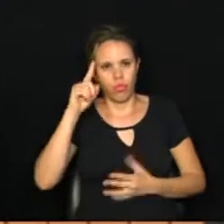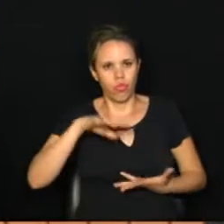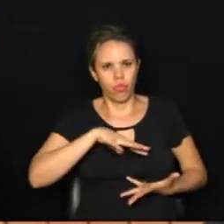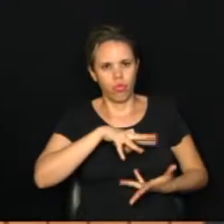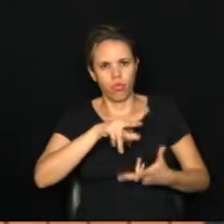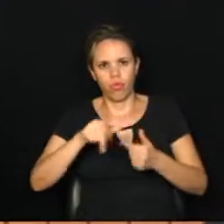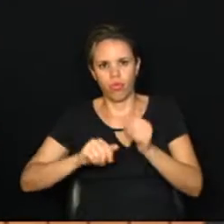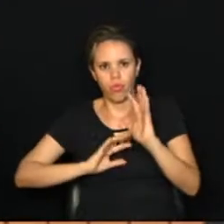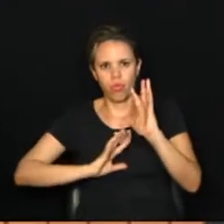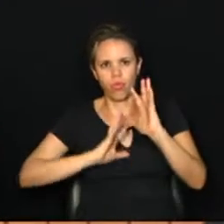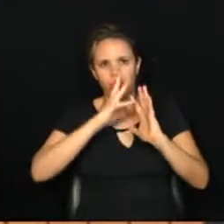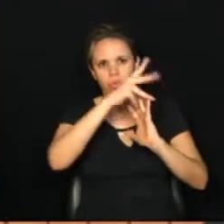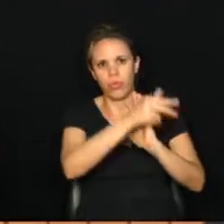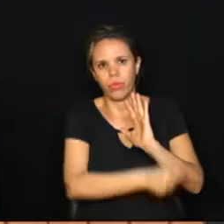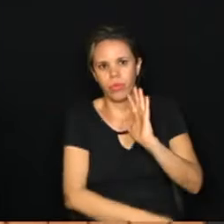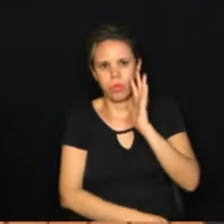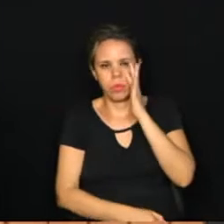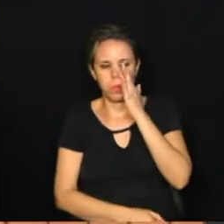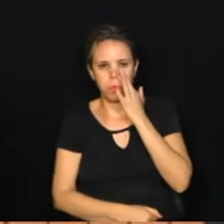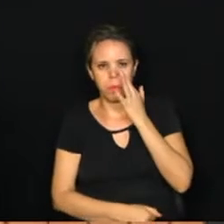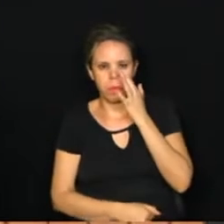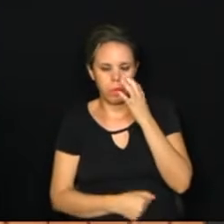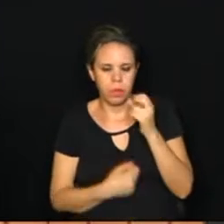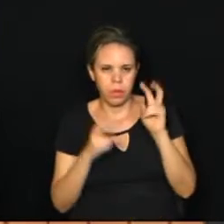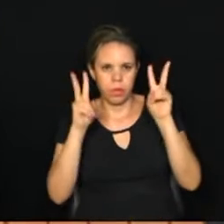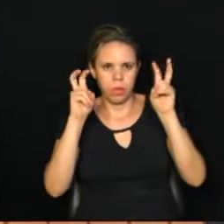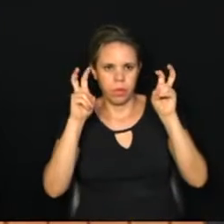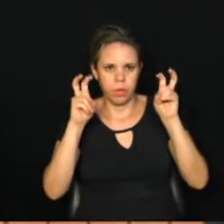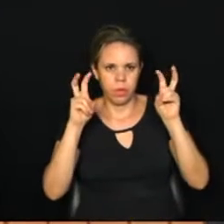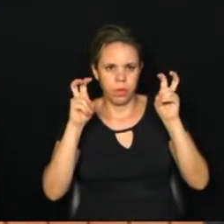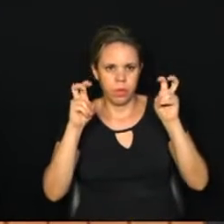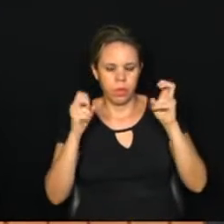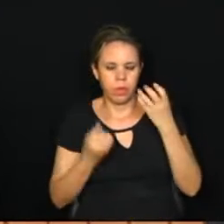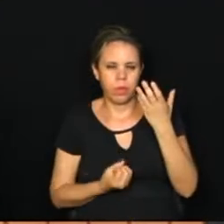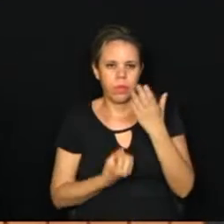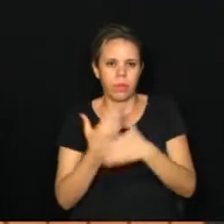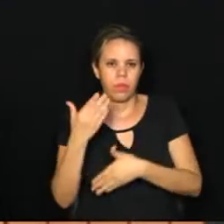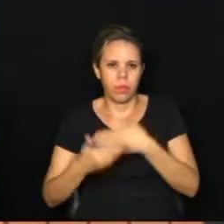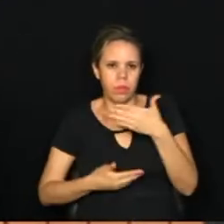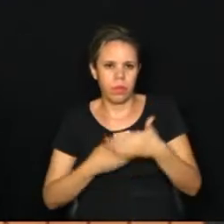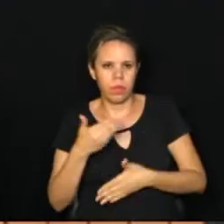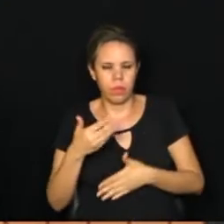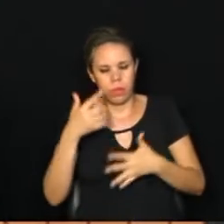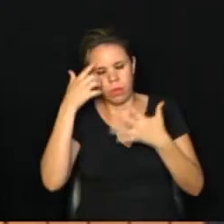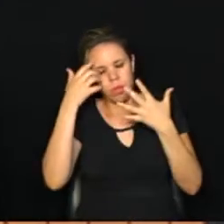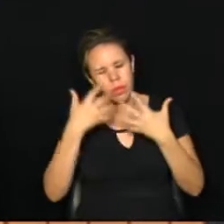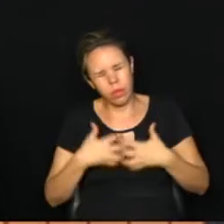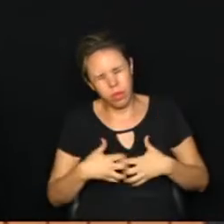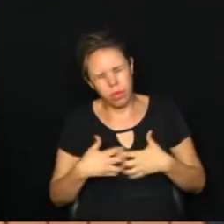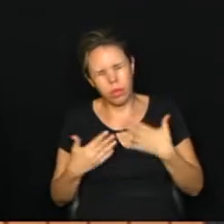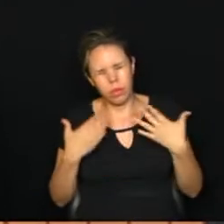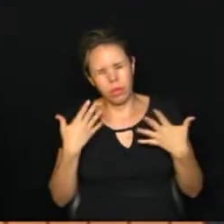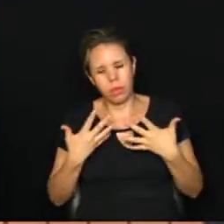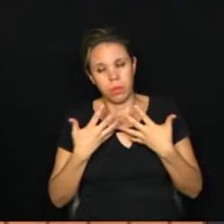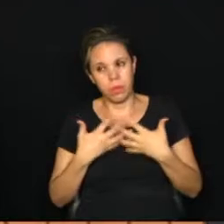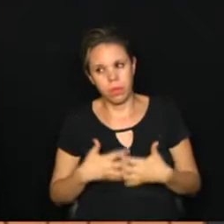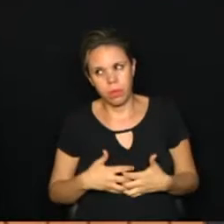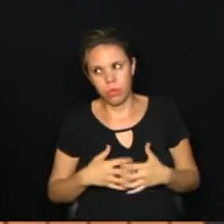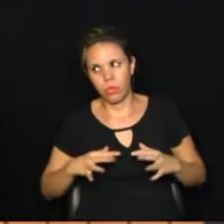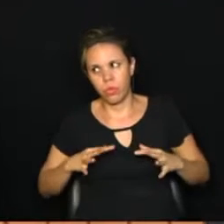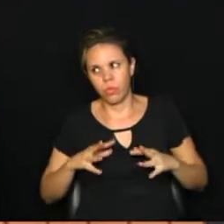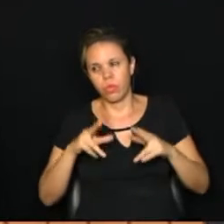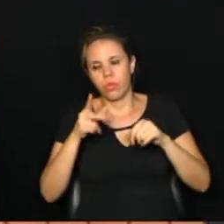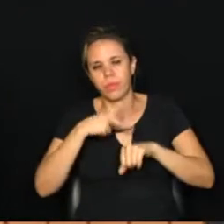Meio Ambiente, e um dos temas que tem sido recorrentes, né, para reflexão, debate de todos